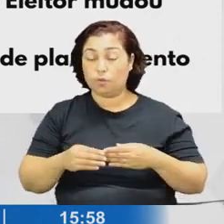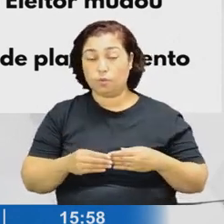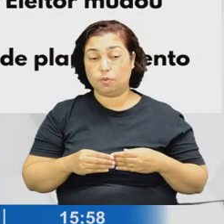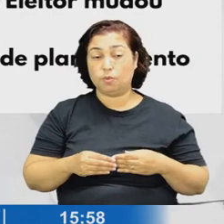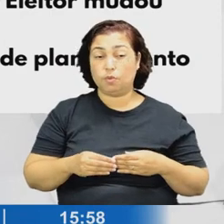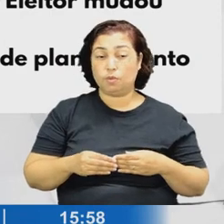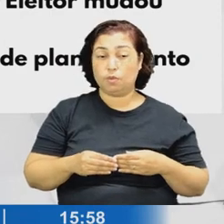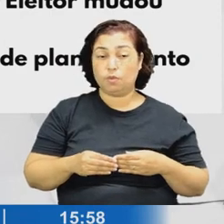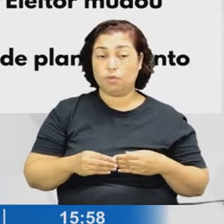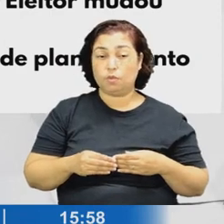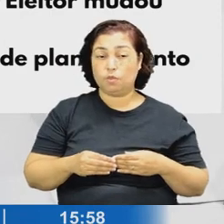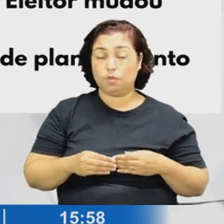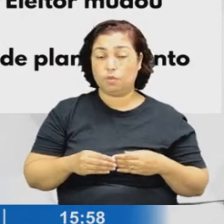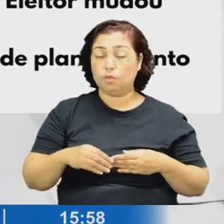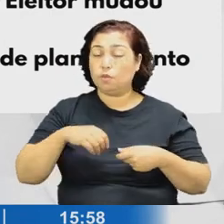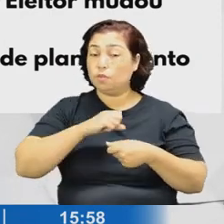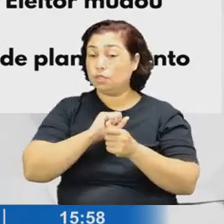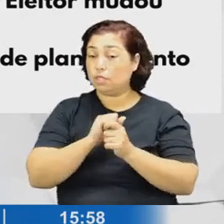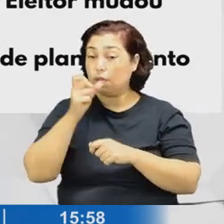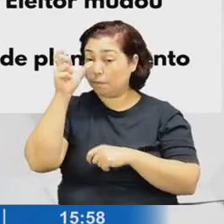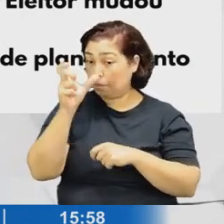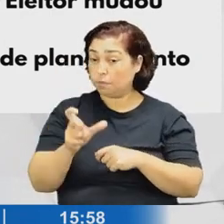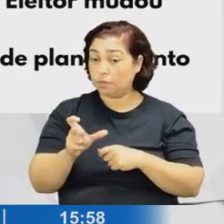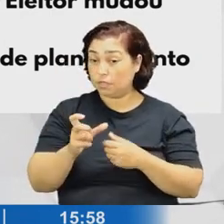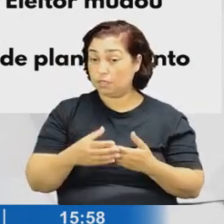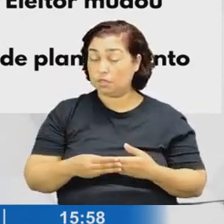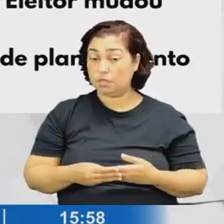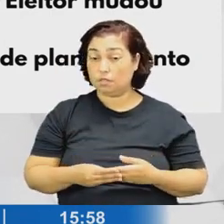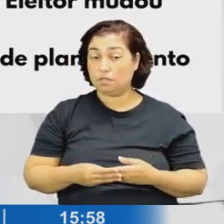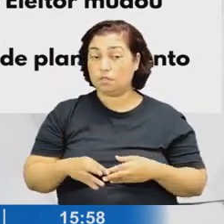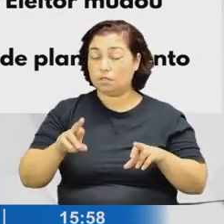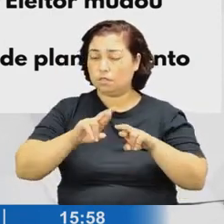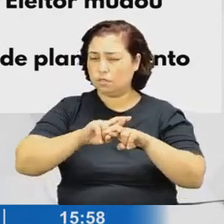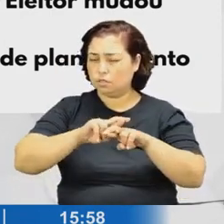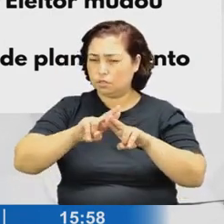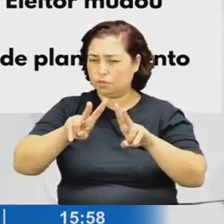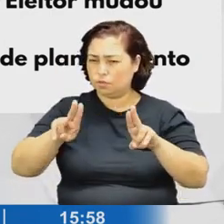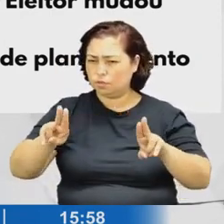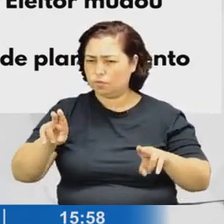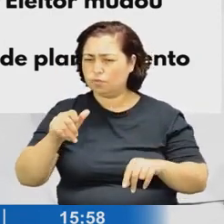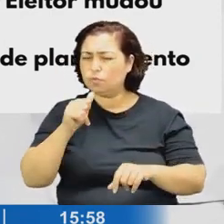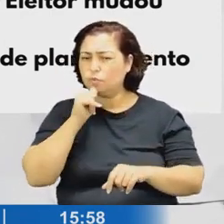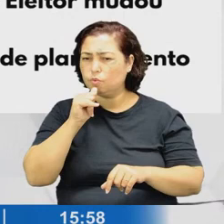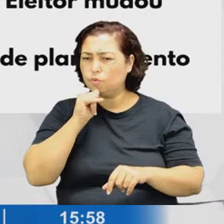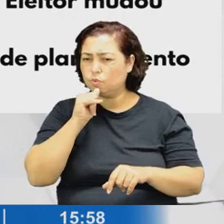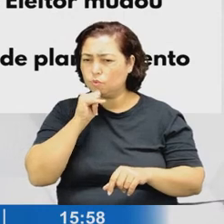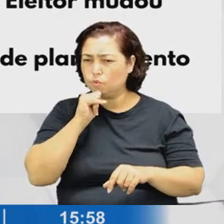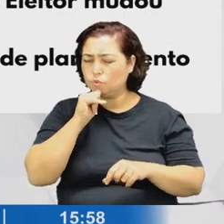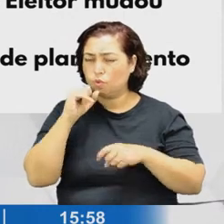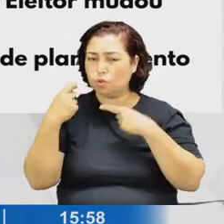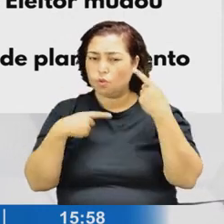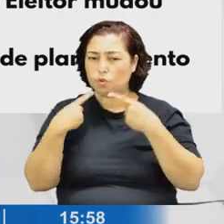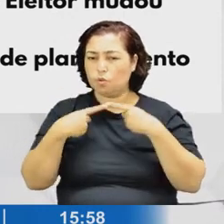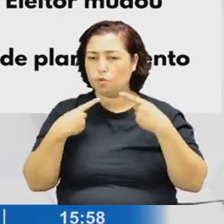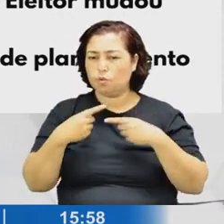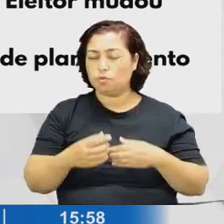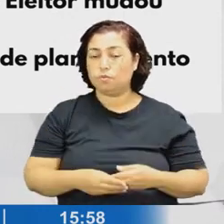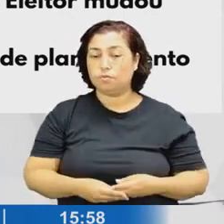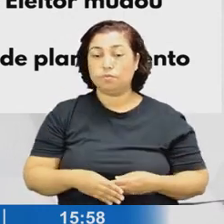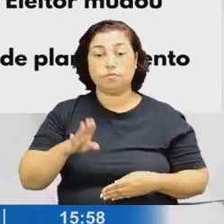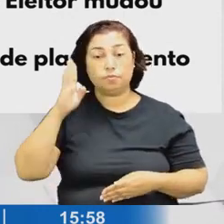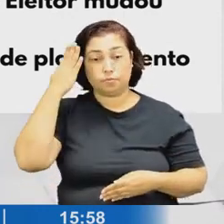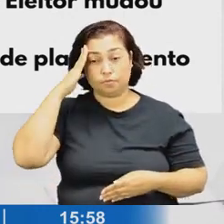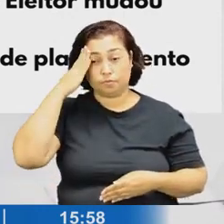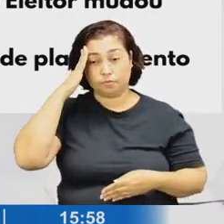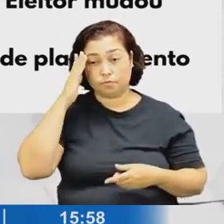a reputação que você tinha construído tem vários exemplos na política de construção de construção Então esse é o entendimento